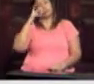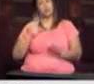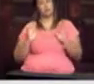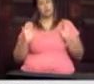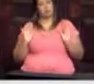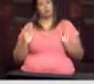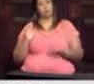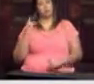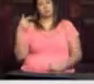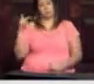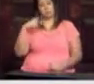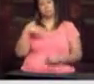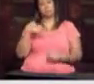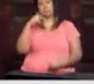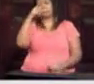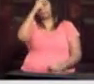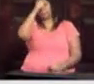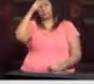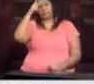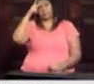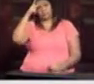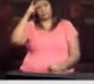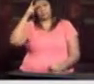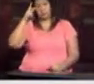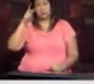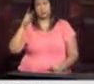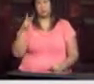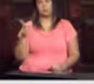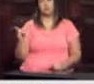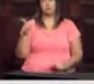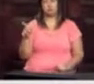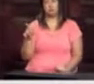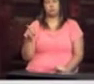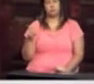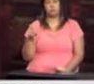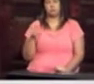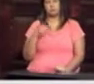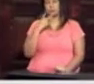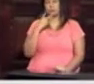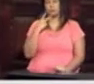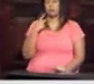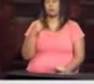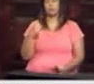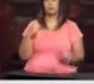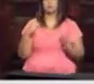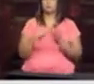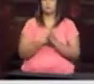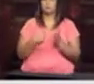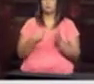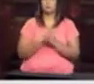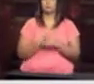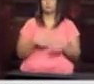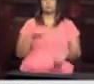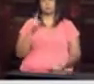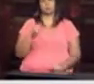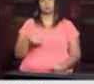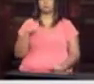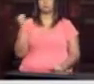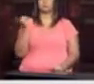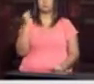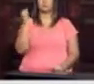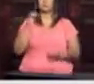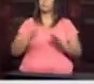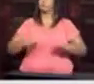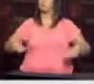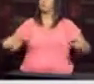resolveu entrar nessa luta e é importante que todos os prefeitos